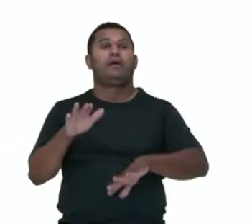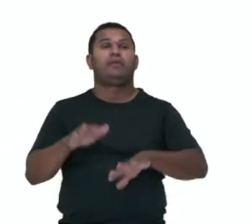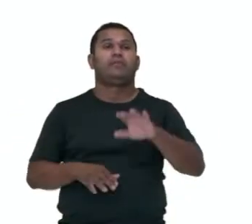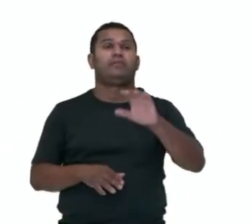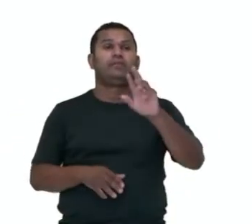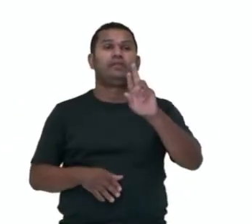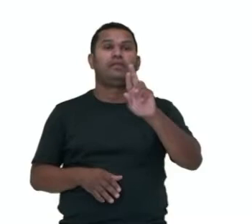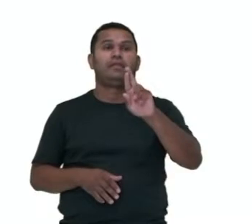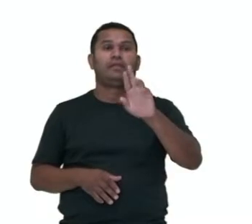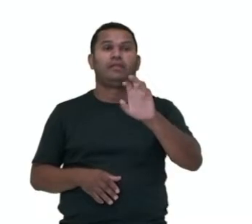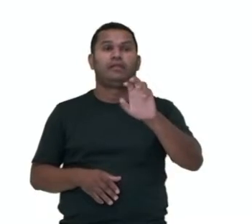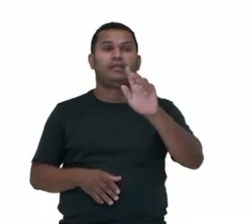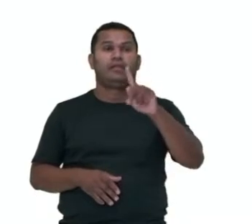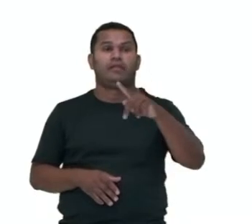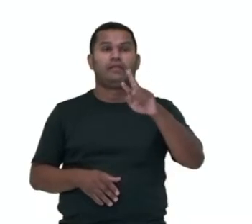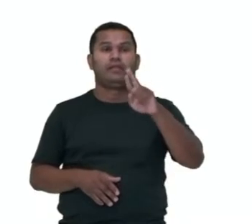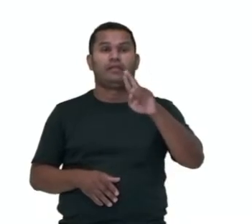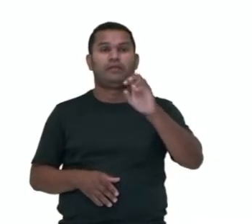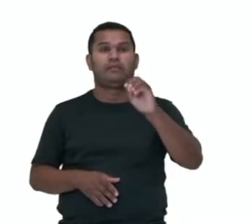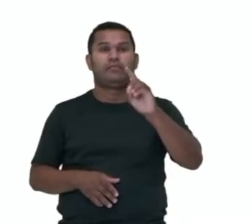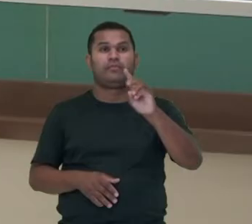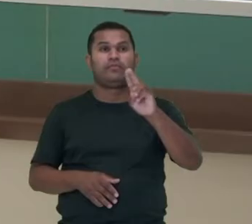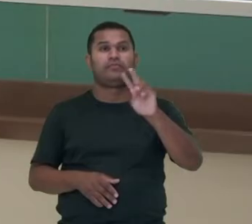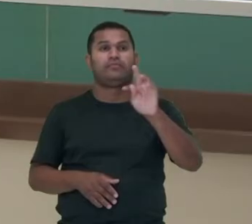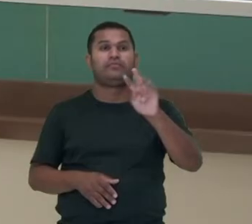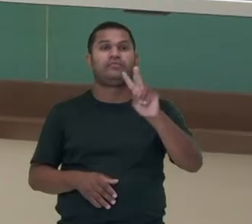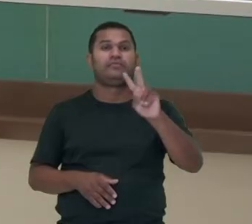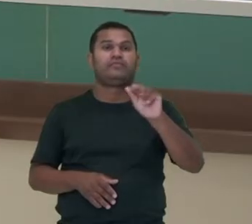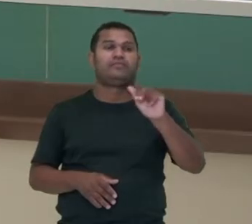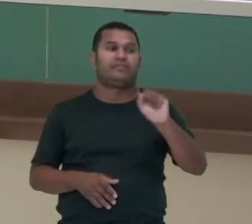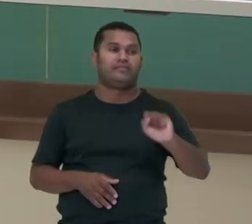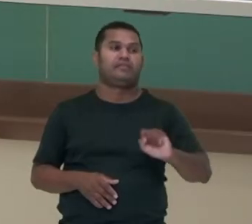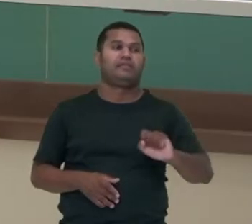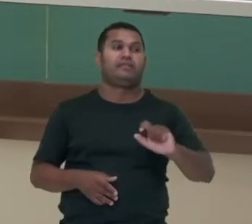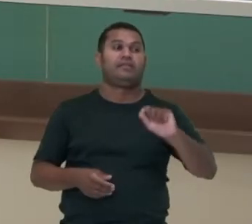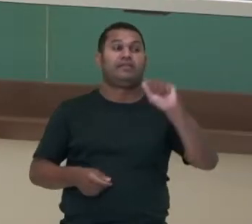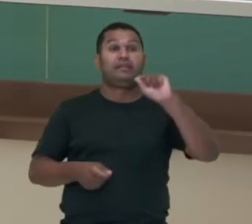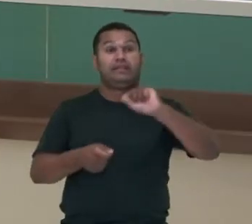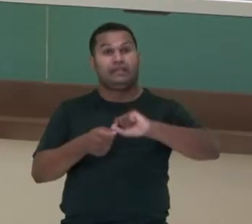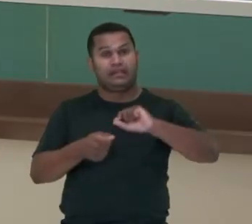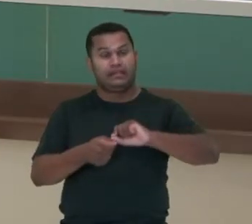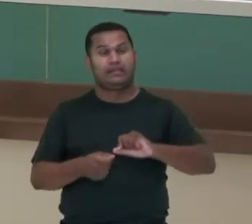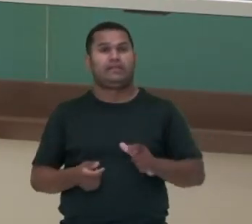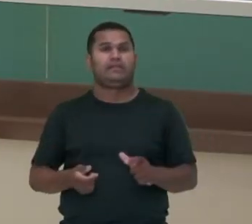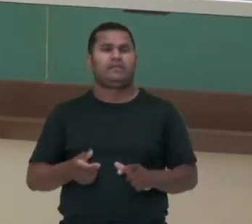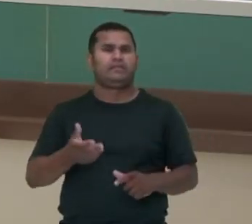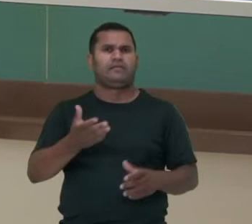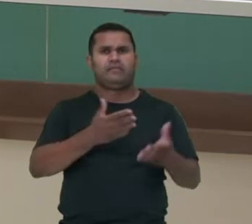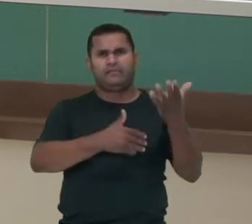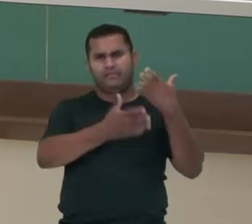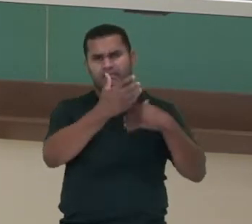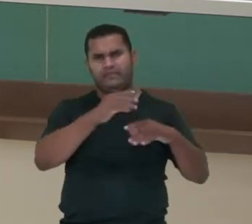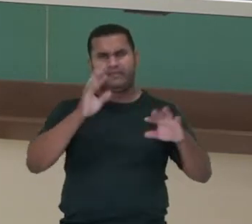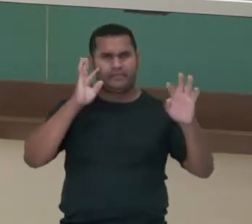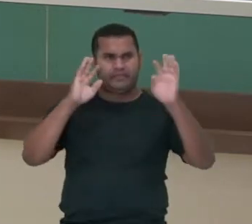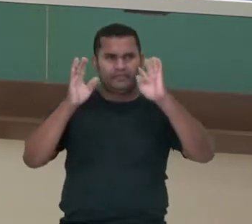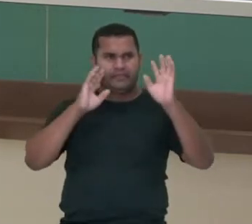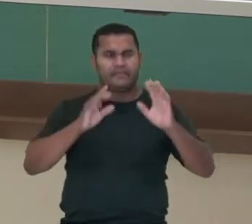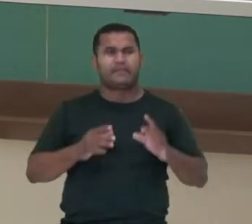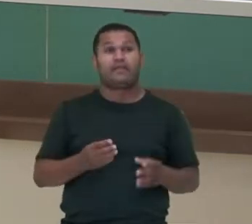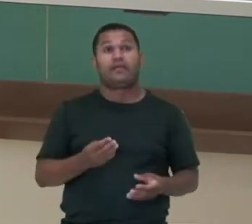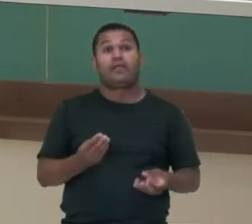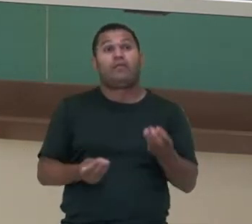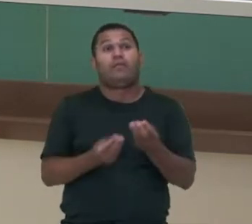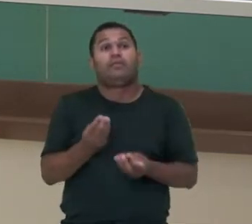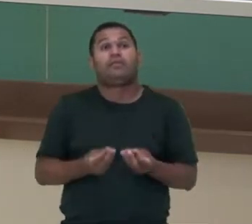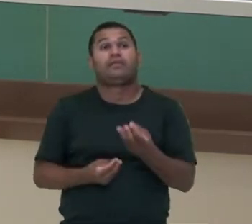na redução da quantidade de células reprodutivas, espermatozoides, ovócitos, tá? Como também